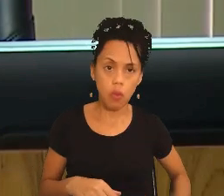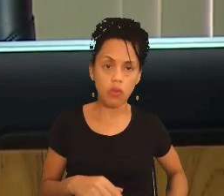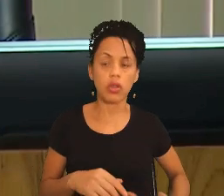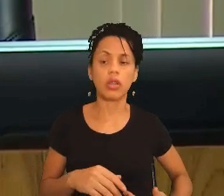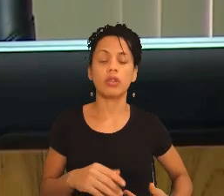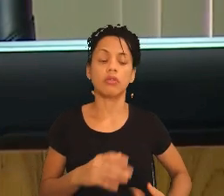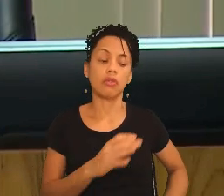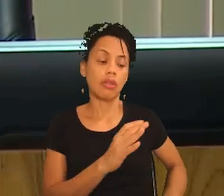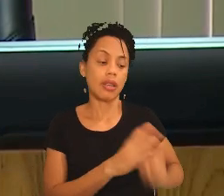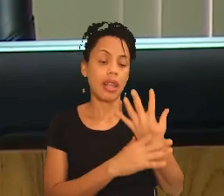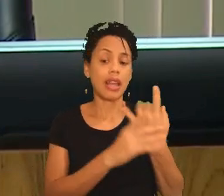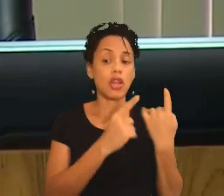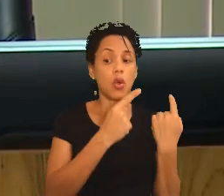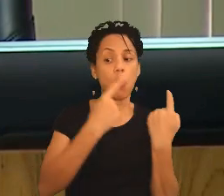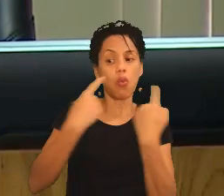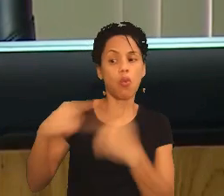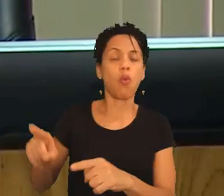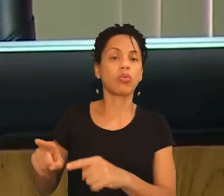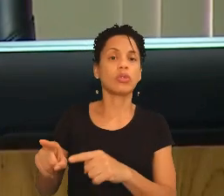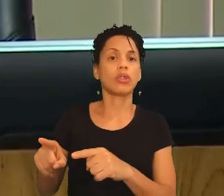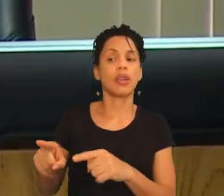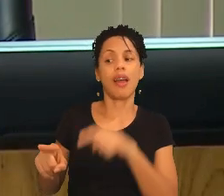humano. Porque